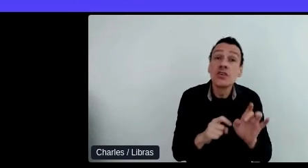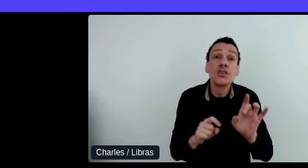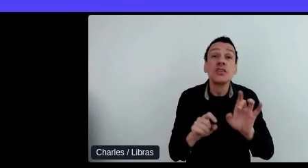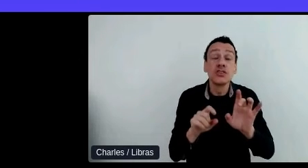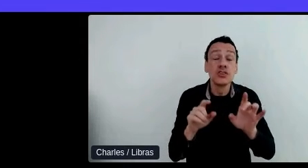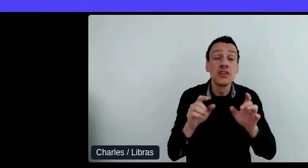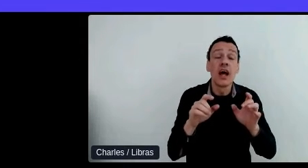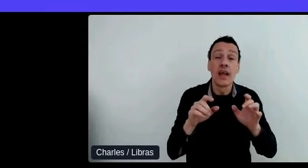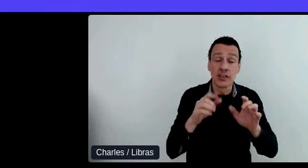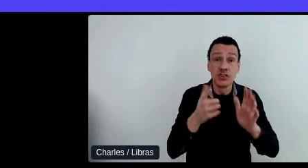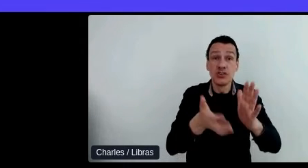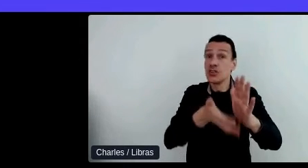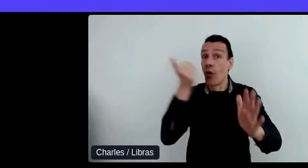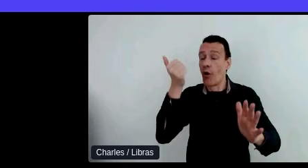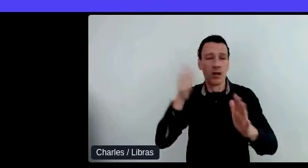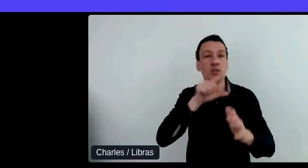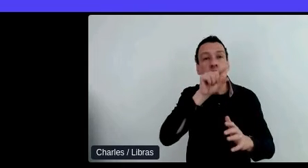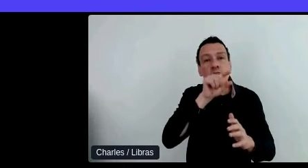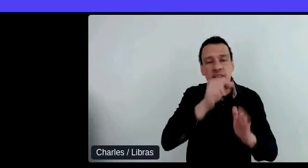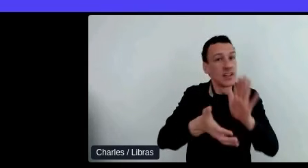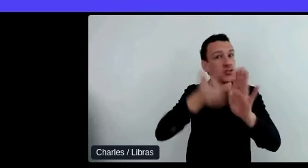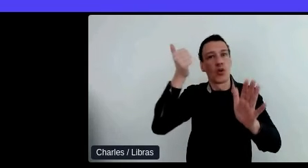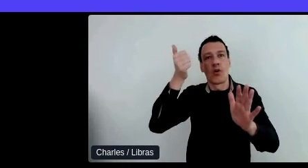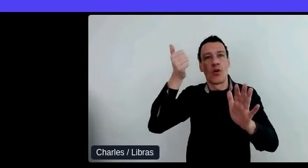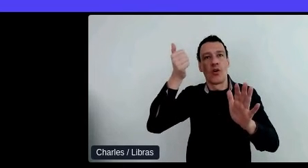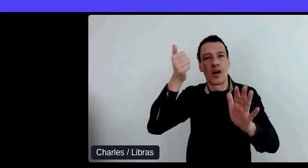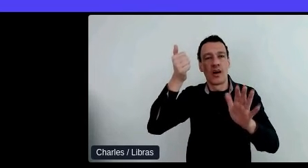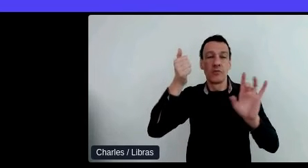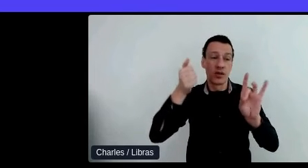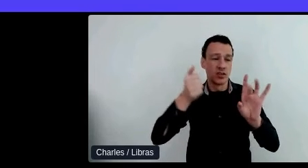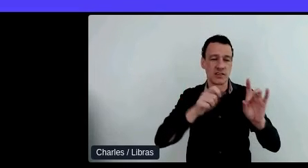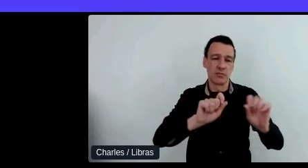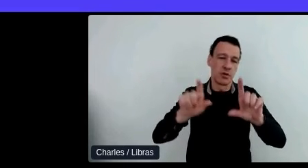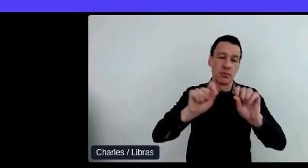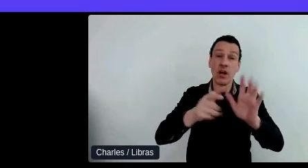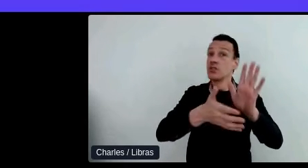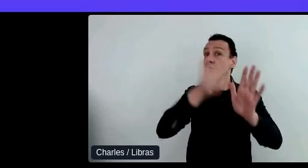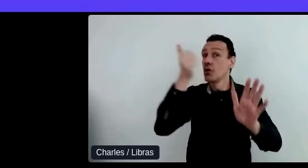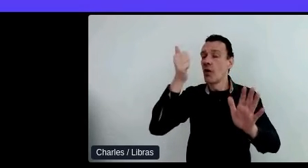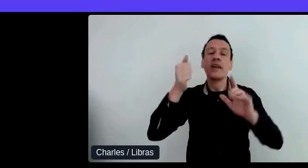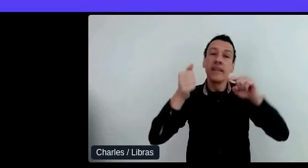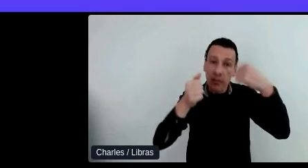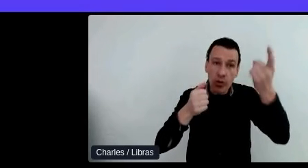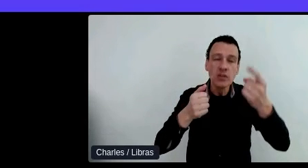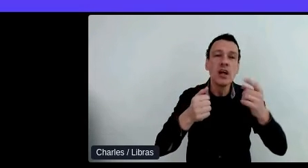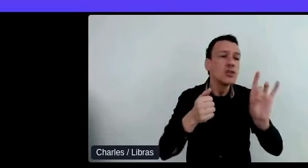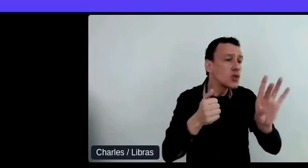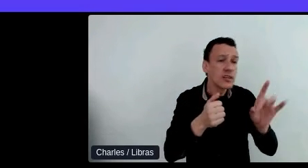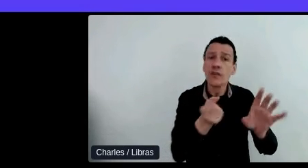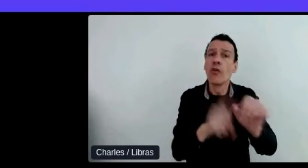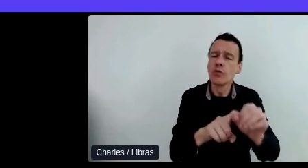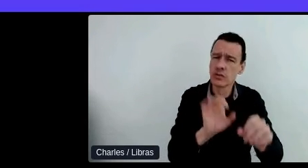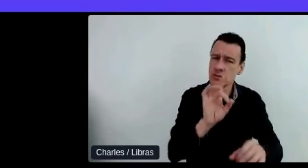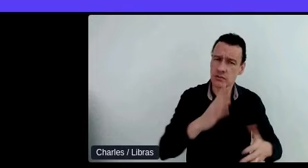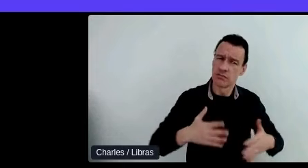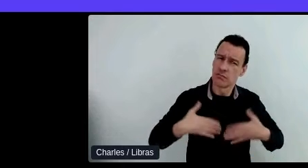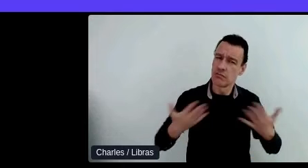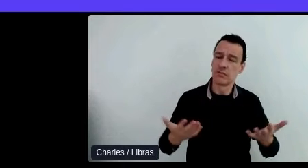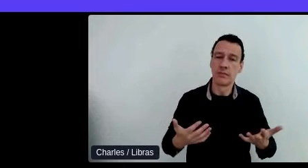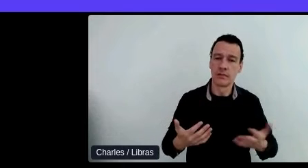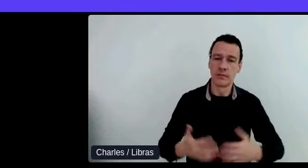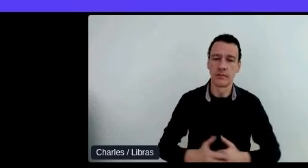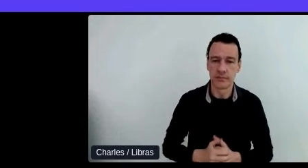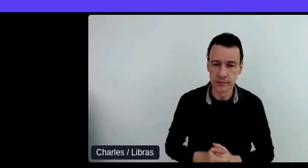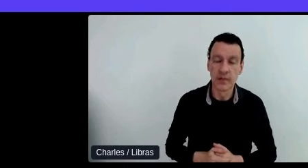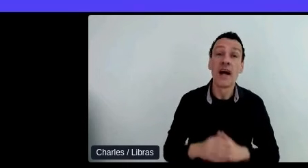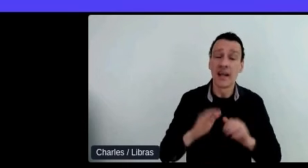novo. Tem também a questão do Google Tradutor, que se você escrever em português, ela é médica e ele é